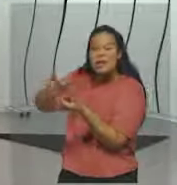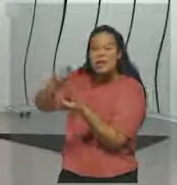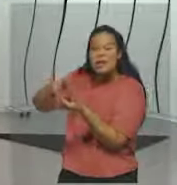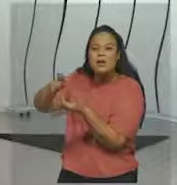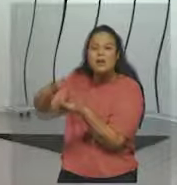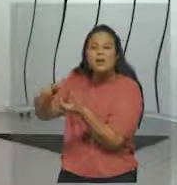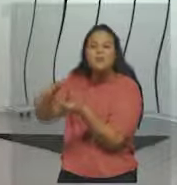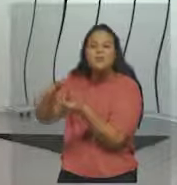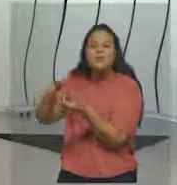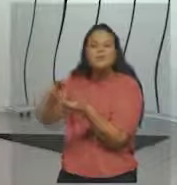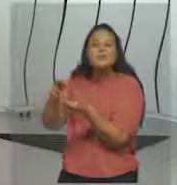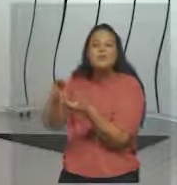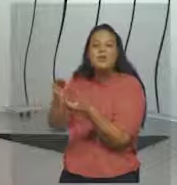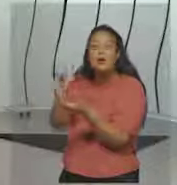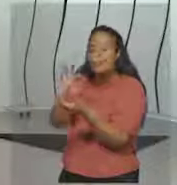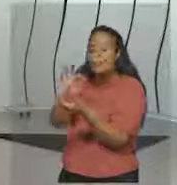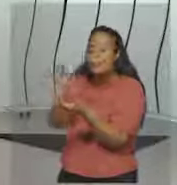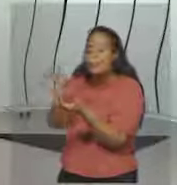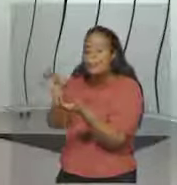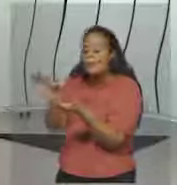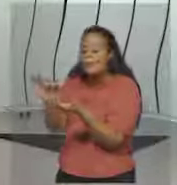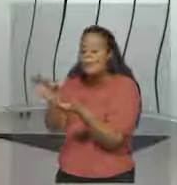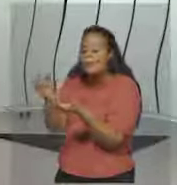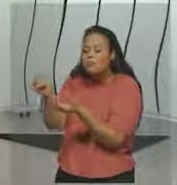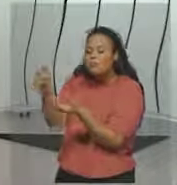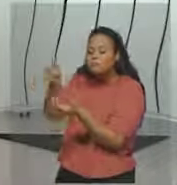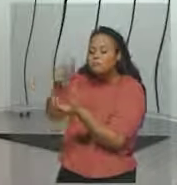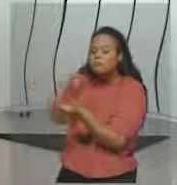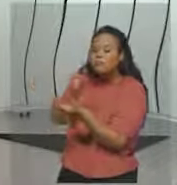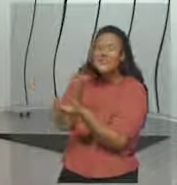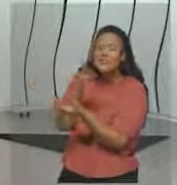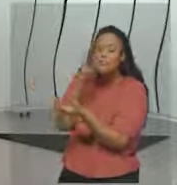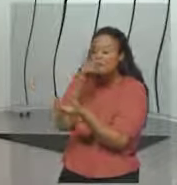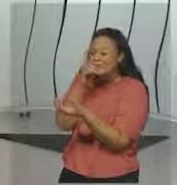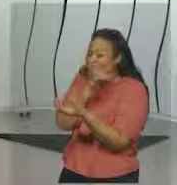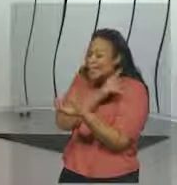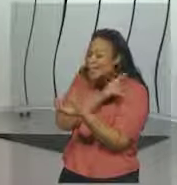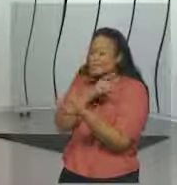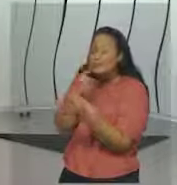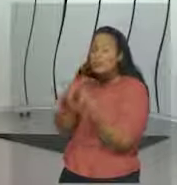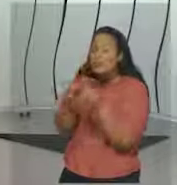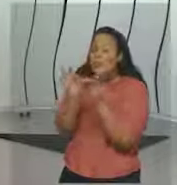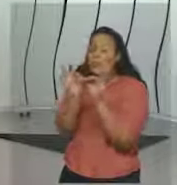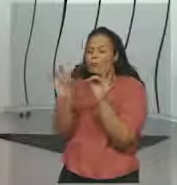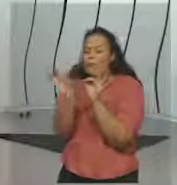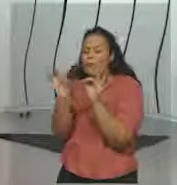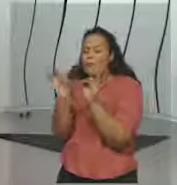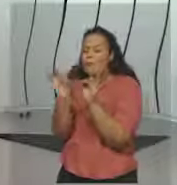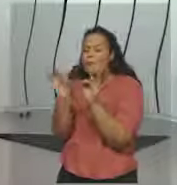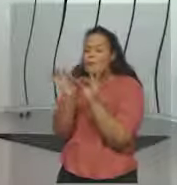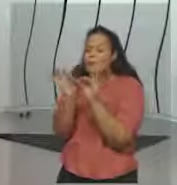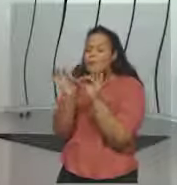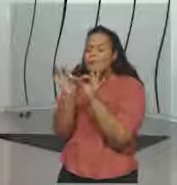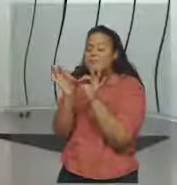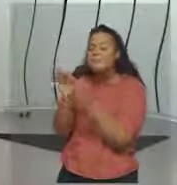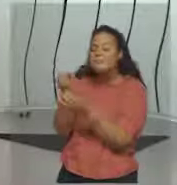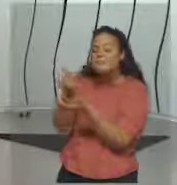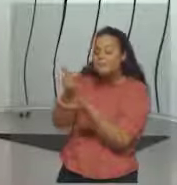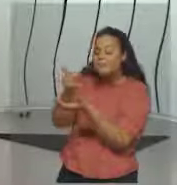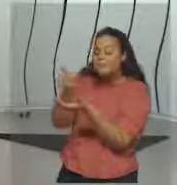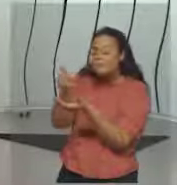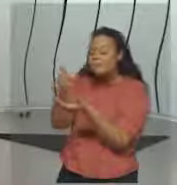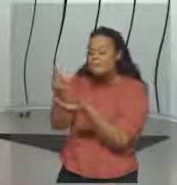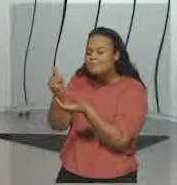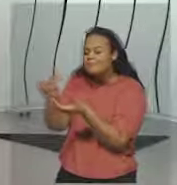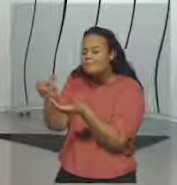E por causa disso, essa corrente elétrica vai ter muita dificuldade de passar nesse fio. Fora que ele faz umas voltinhas, né? E as voltinhas